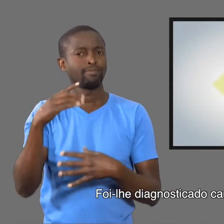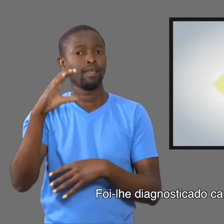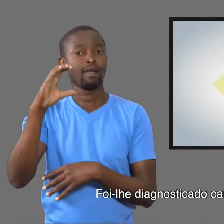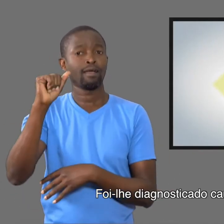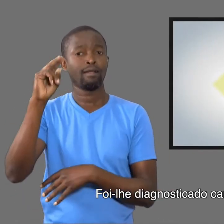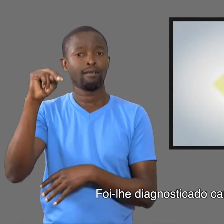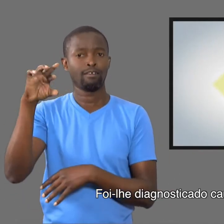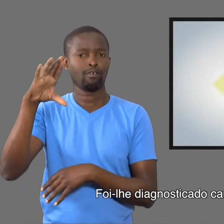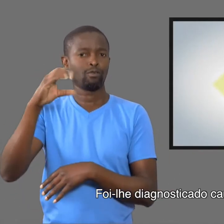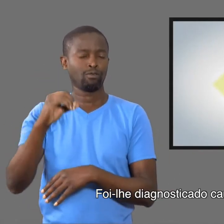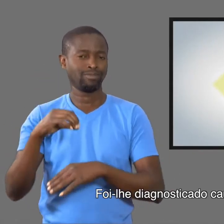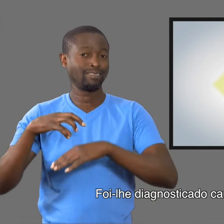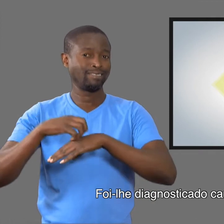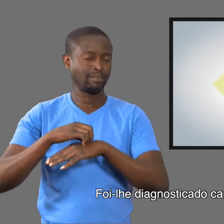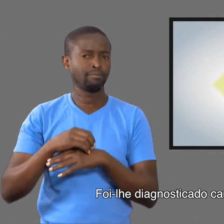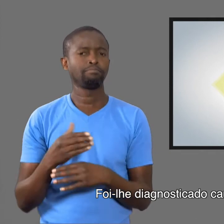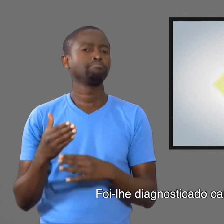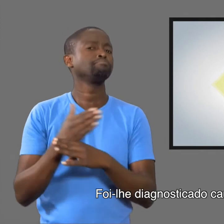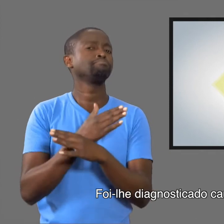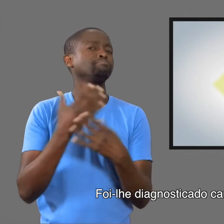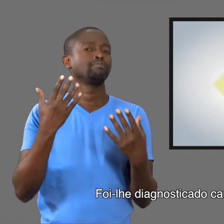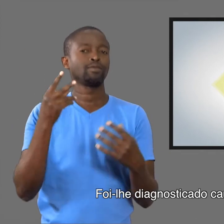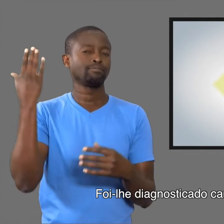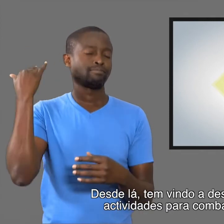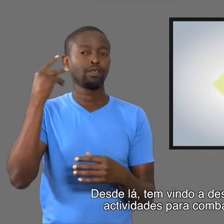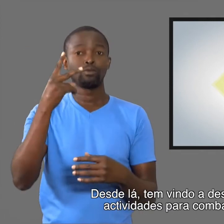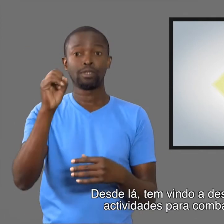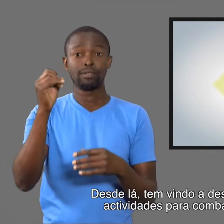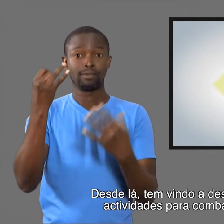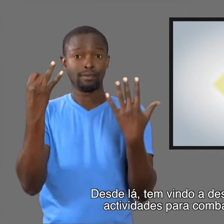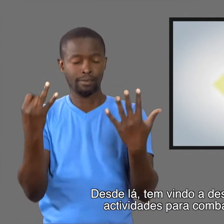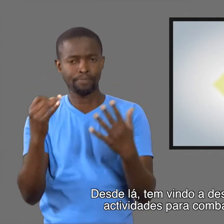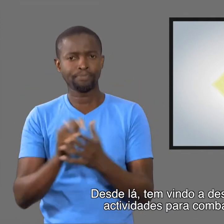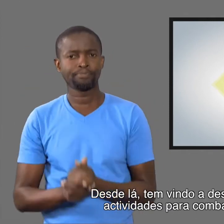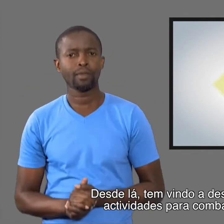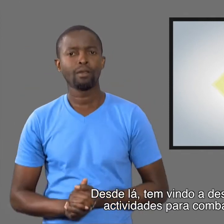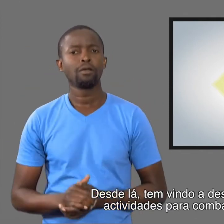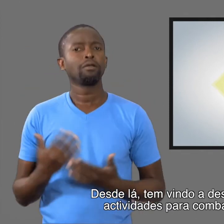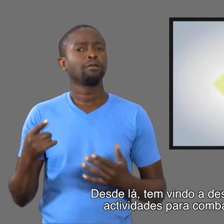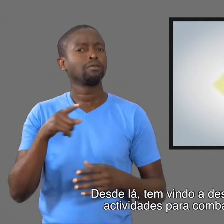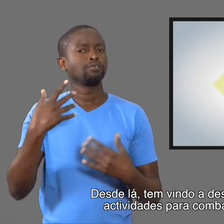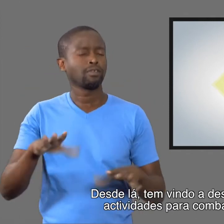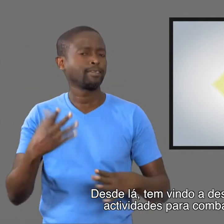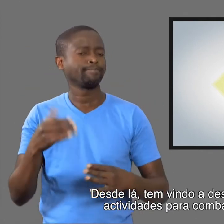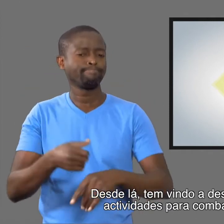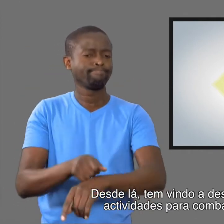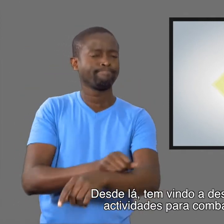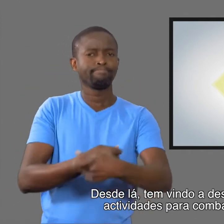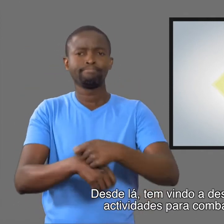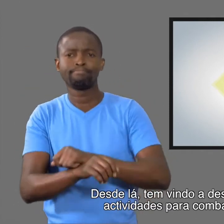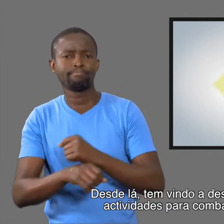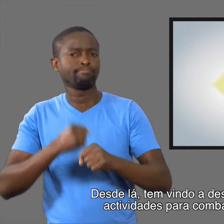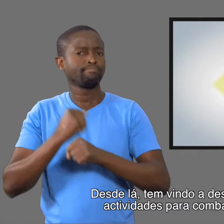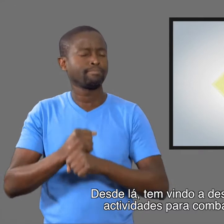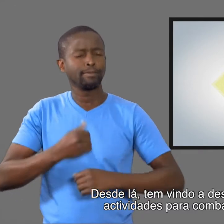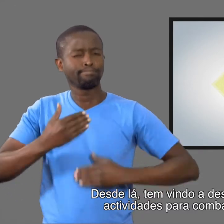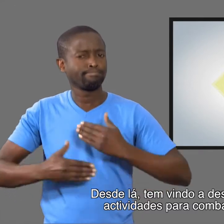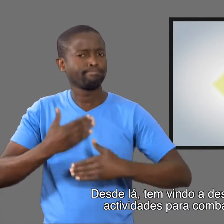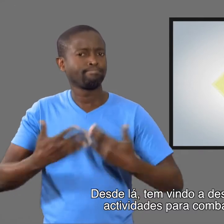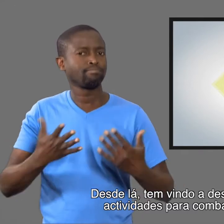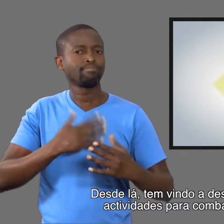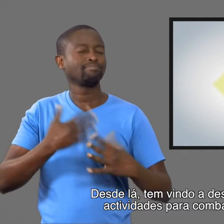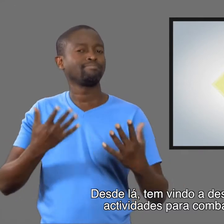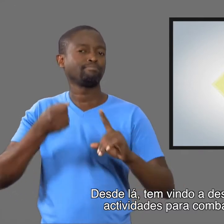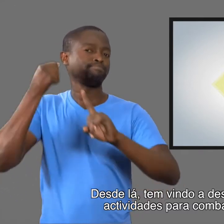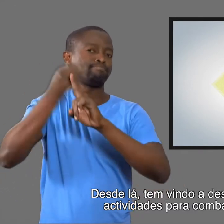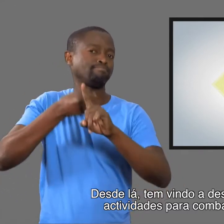Foi-lhe diagnosticado cancro em 2007. Desde lá, tem vindo a desenvolver várias atividades para combater a